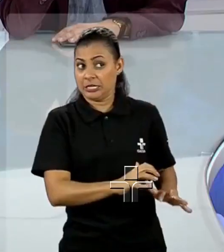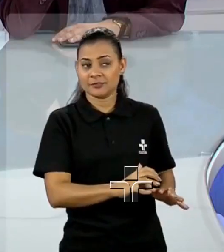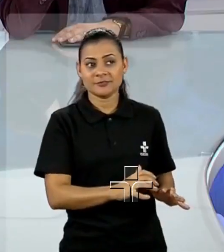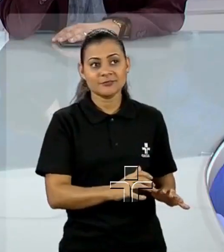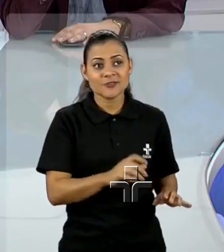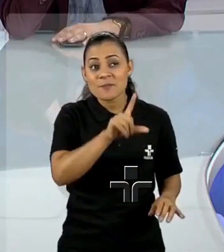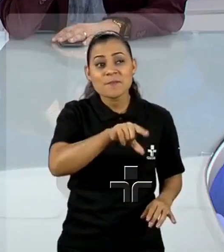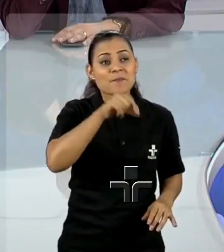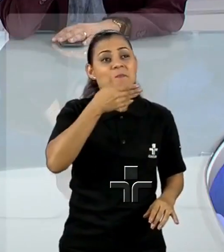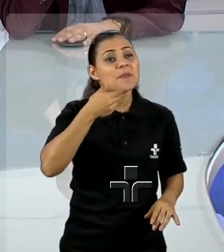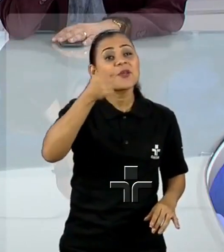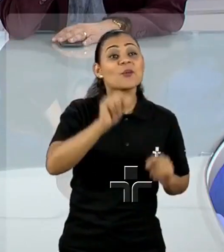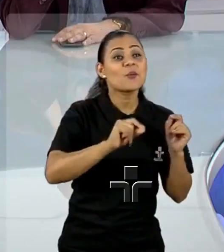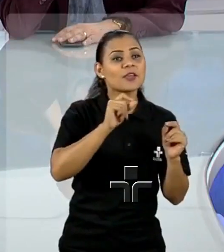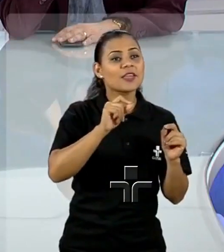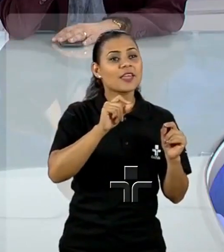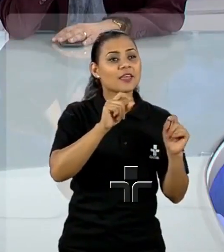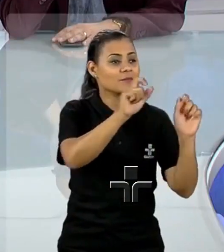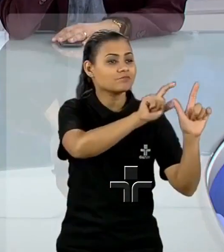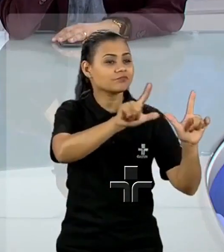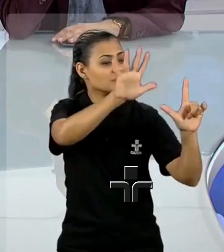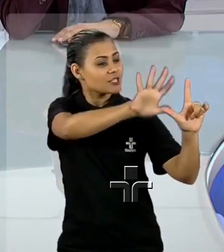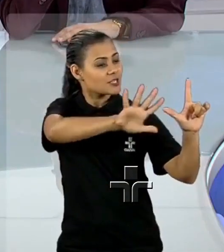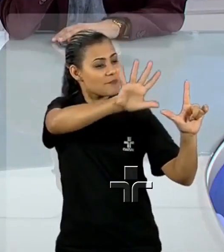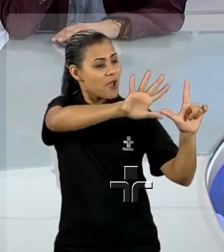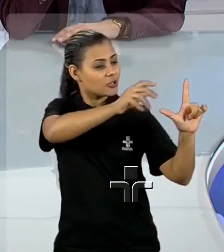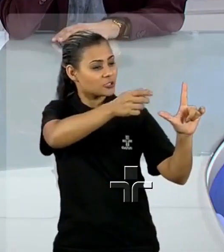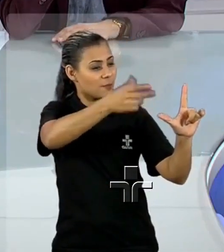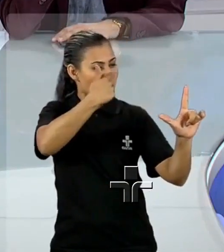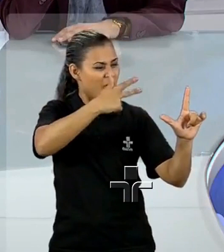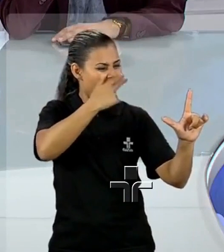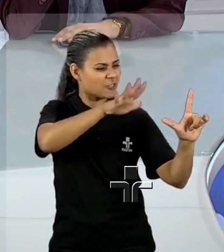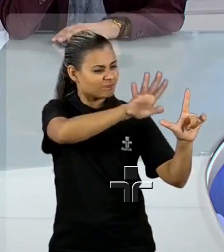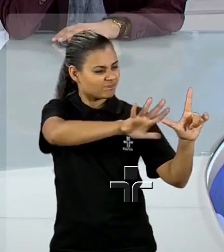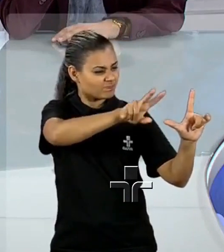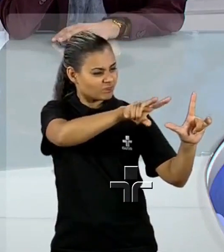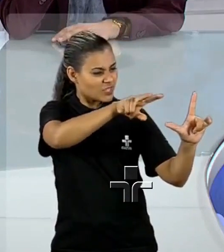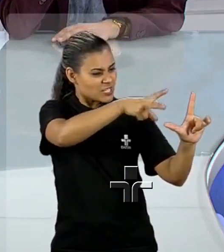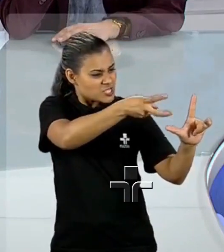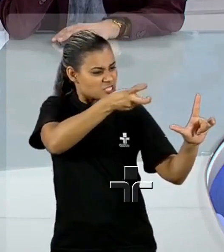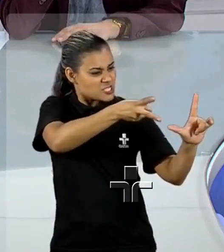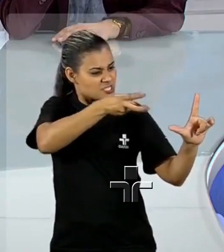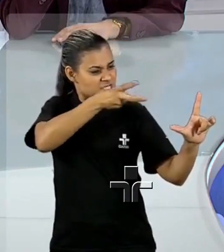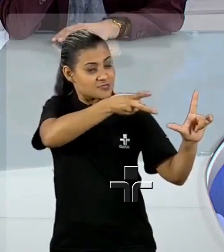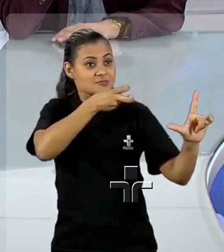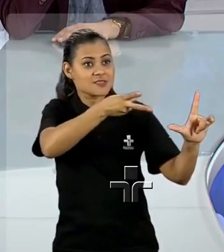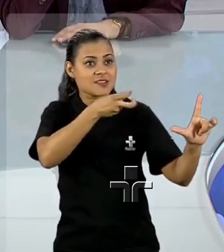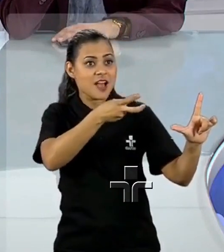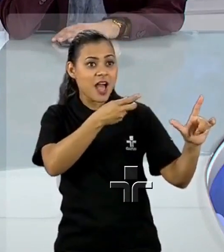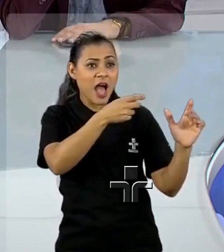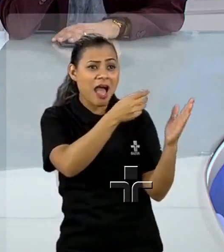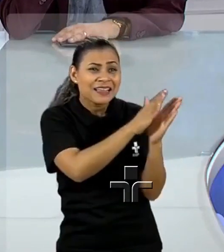a imagem, né? eu interiorizo aquela imagem, né? Do que realmente um texto onde eu tenho que